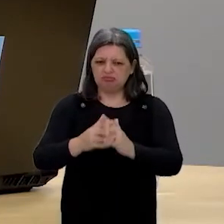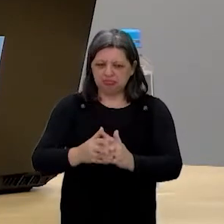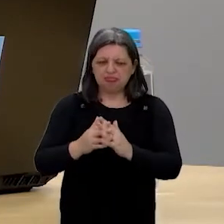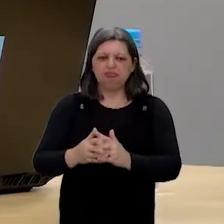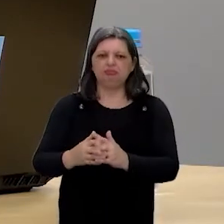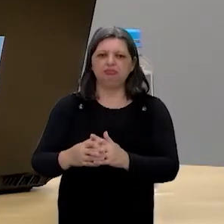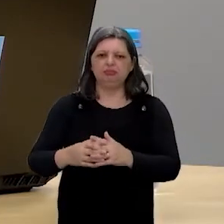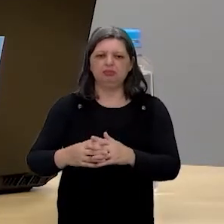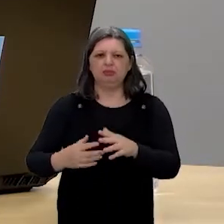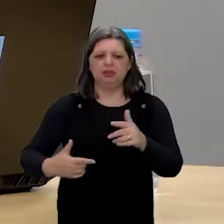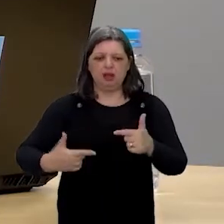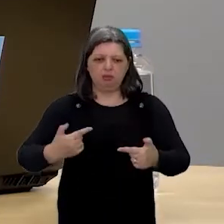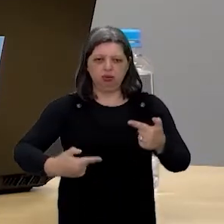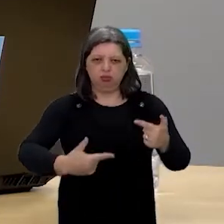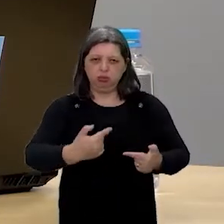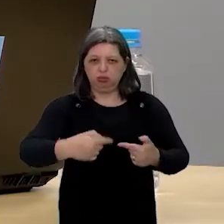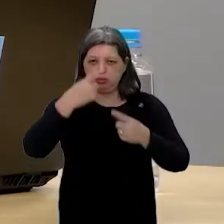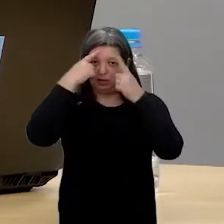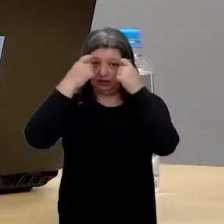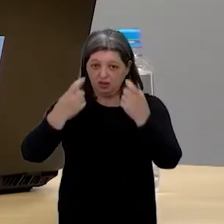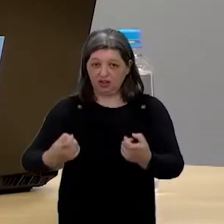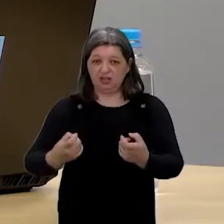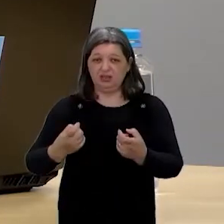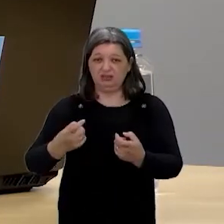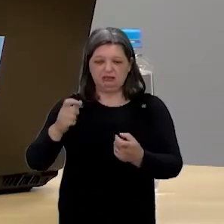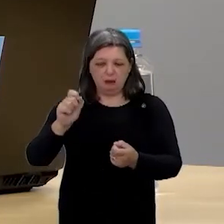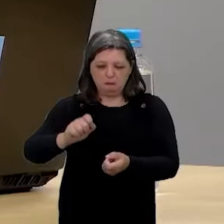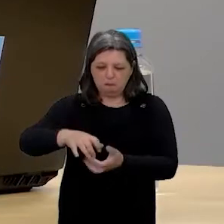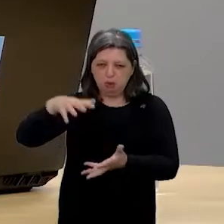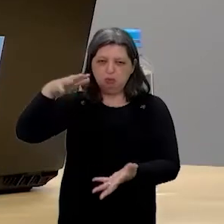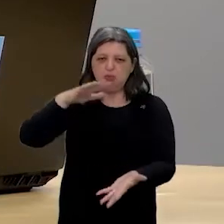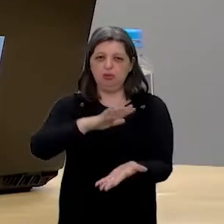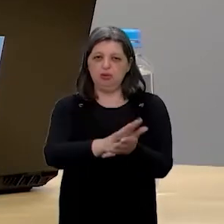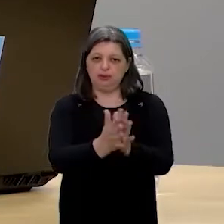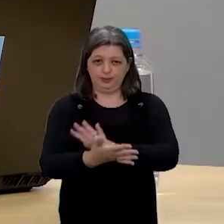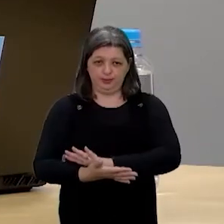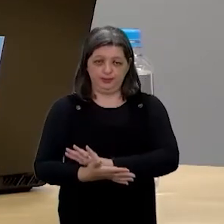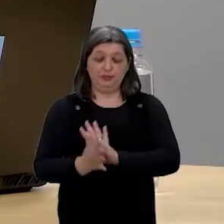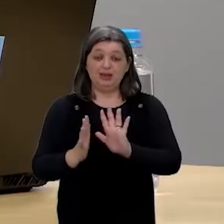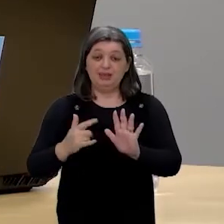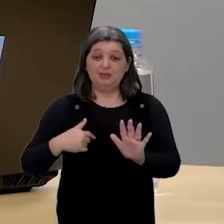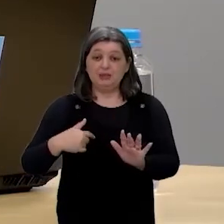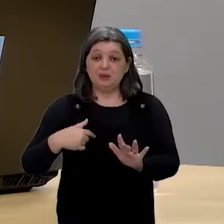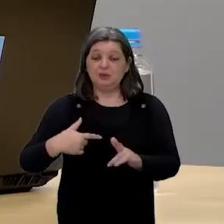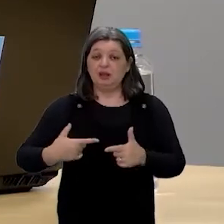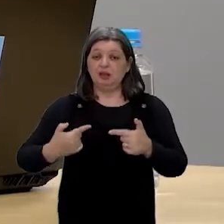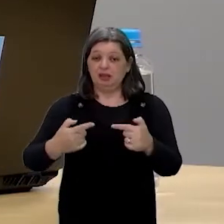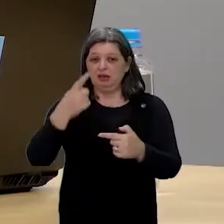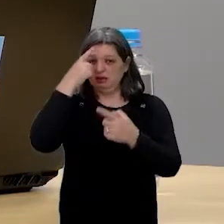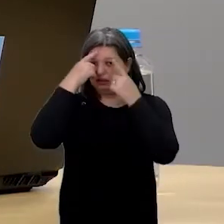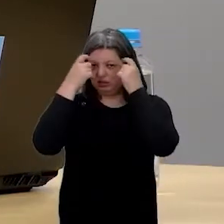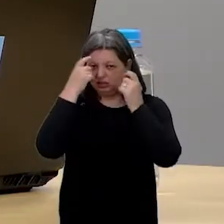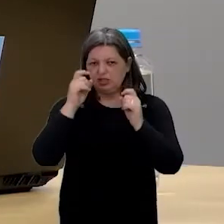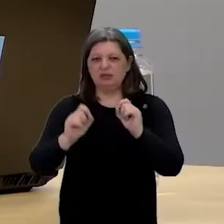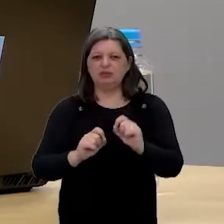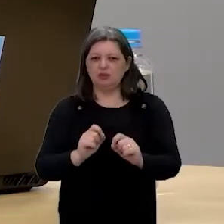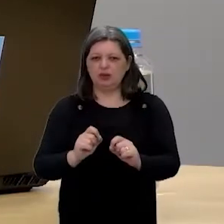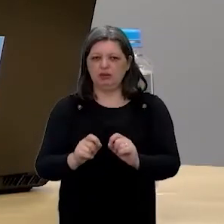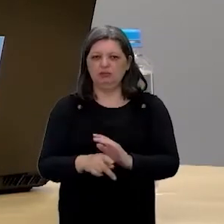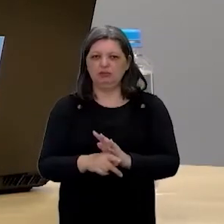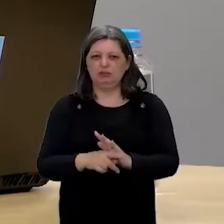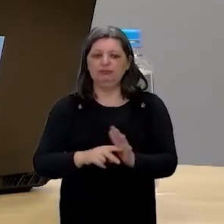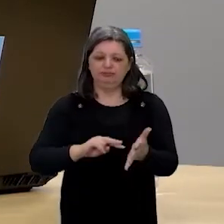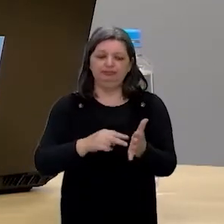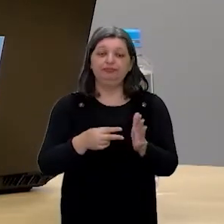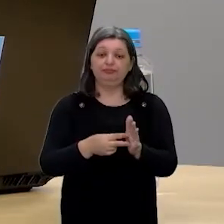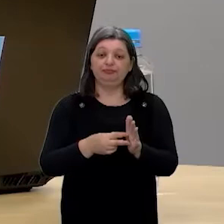armado, violência, bombas, destruição, mas Guerra Fria tem lá o seu significado.